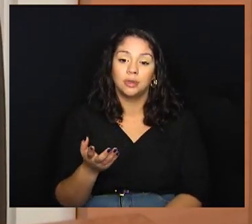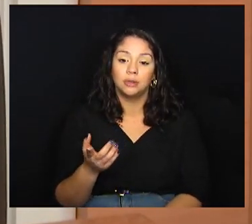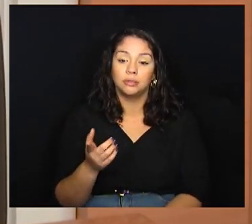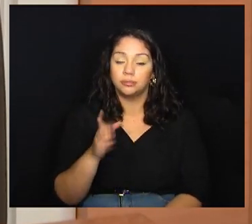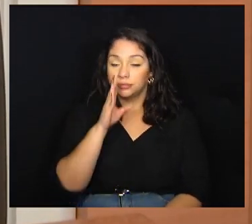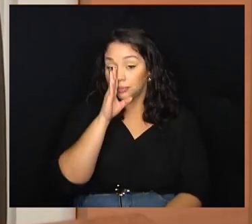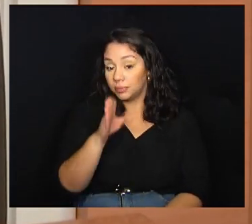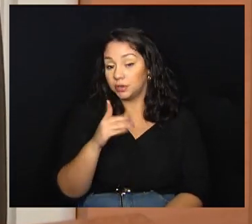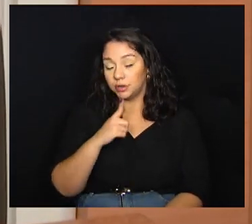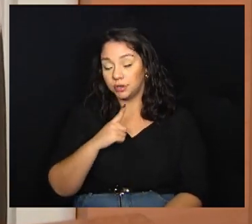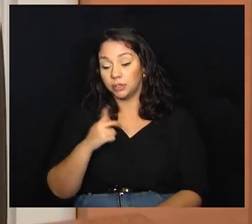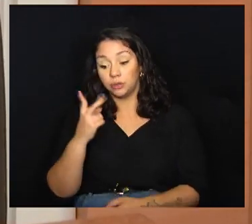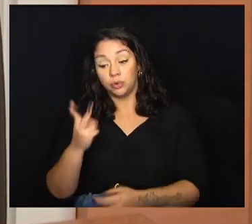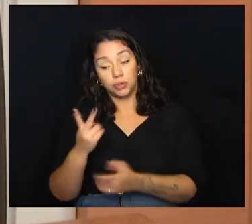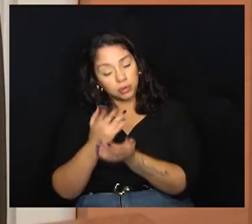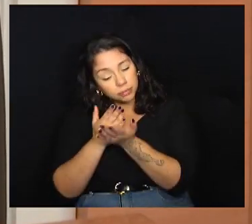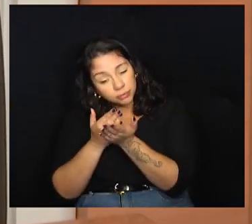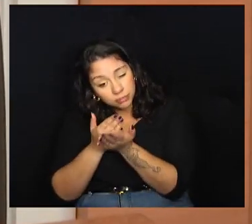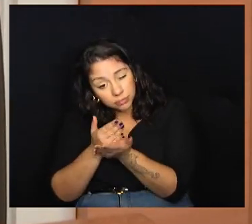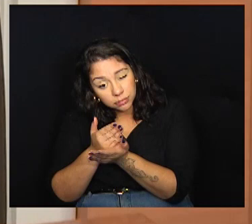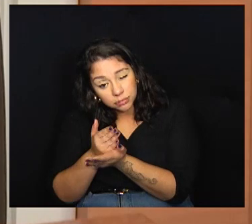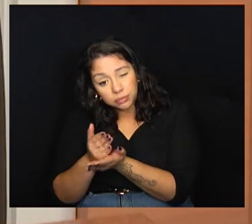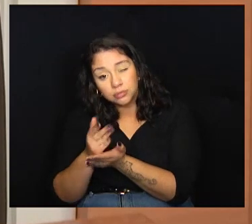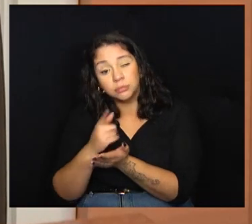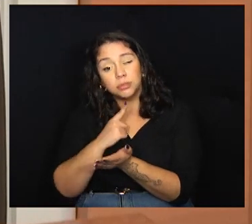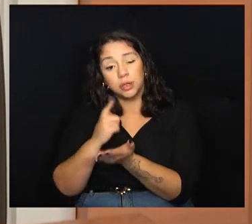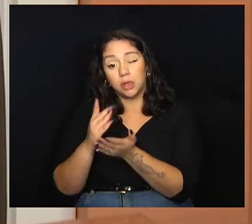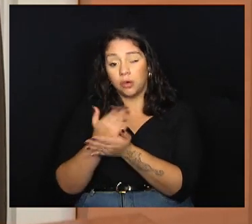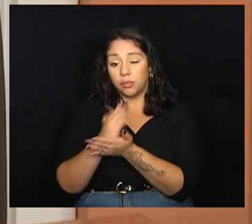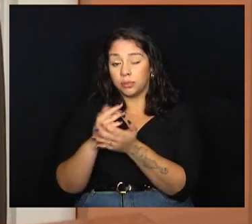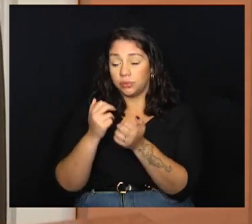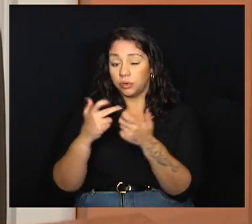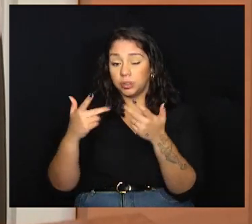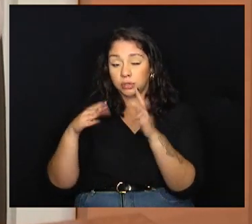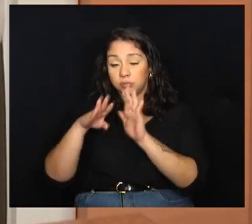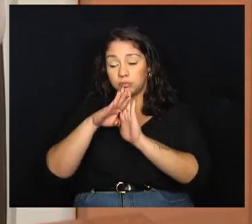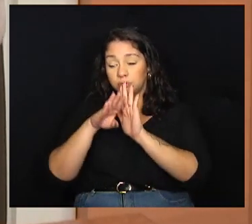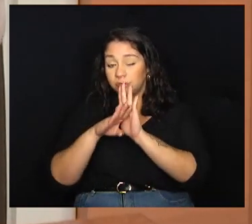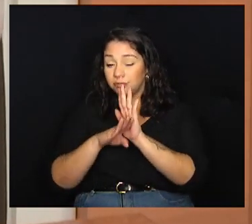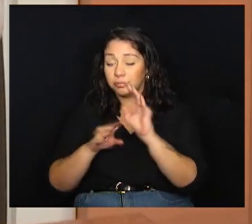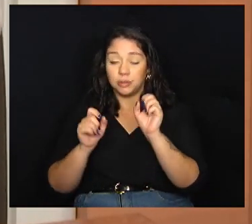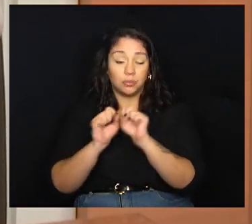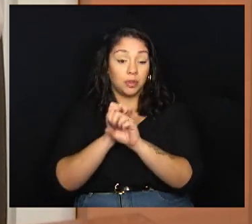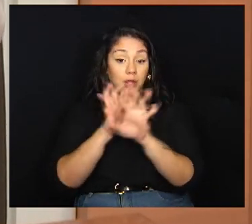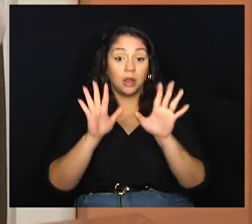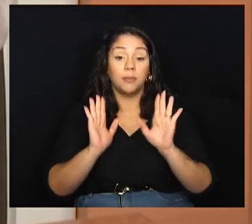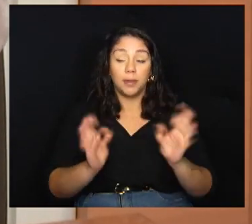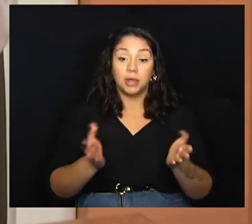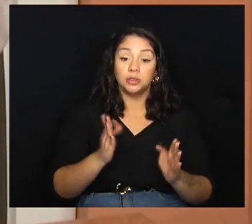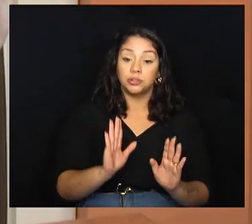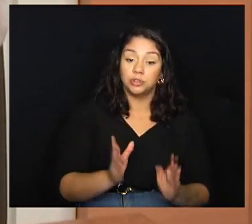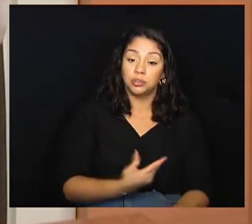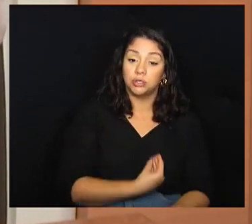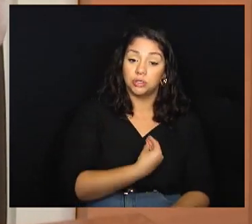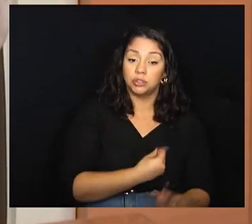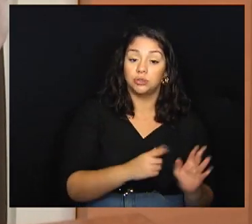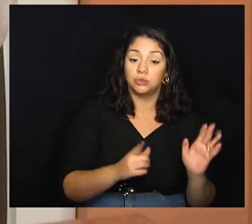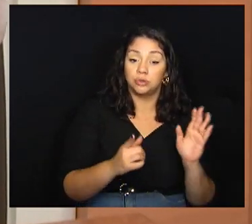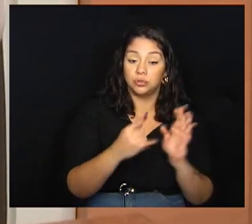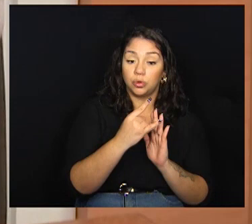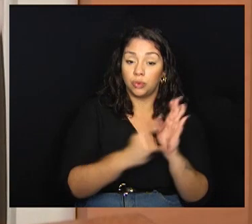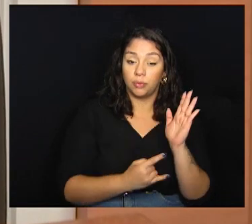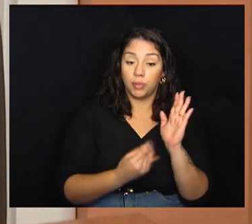realizadores iniciantes, e aí ela tem algumas cláusulas que não estão expostas aqui na apresentação, mas estão no documento. Então, por exemplo, não